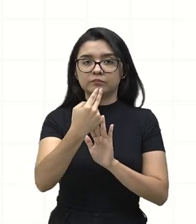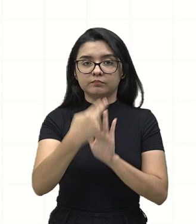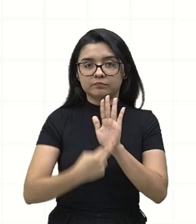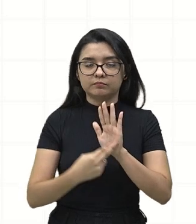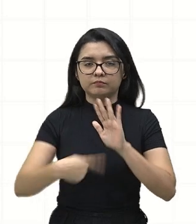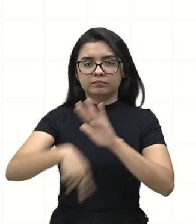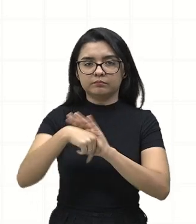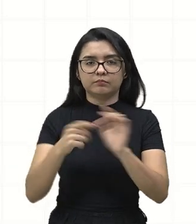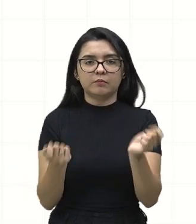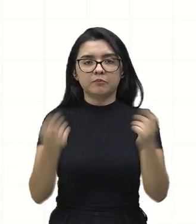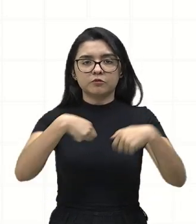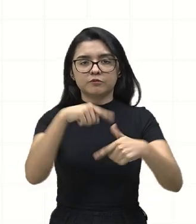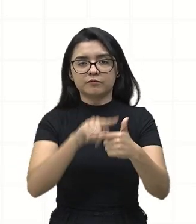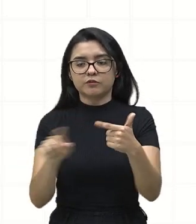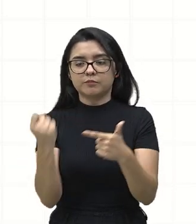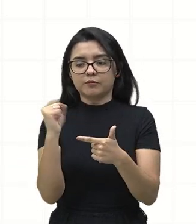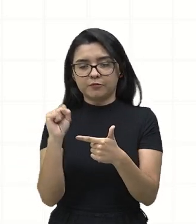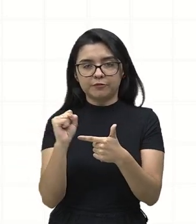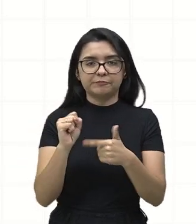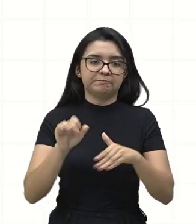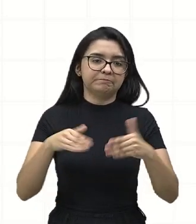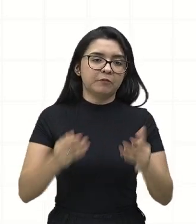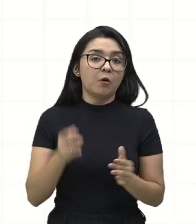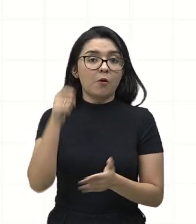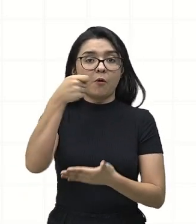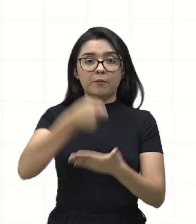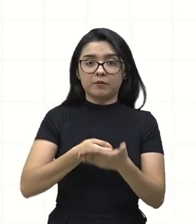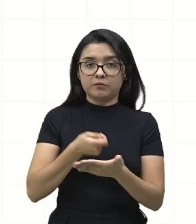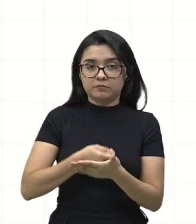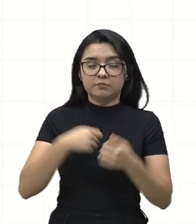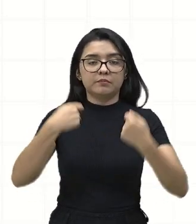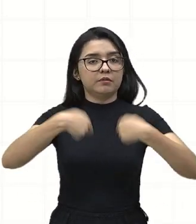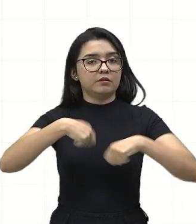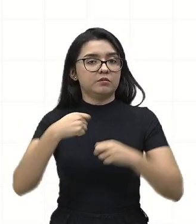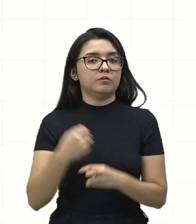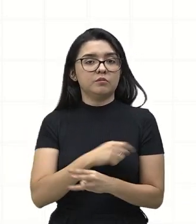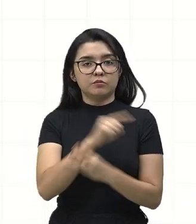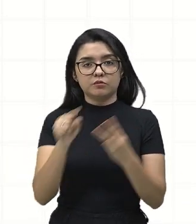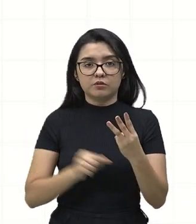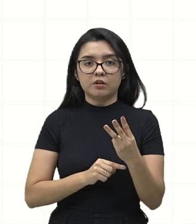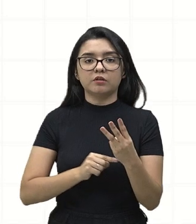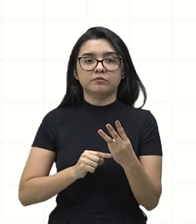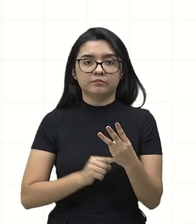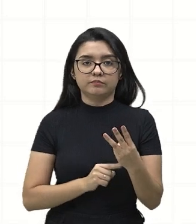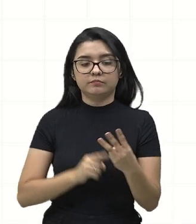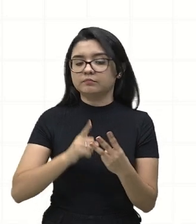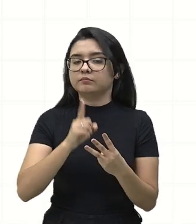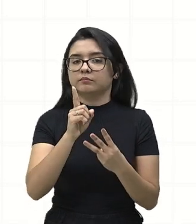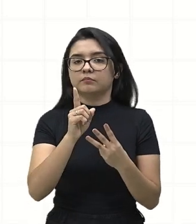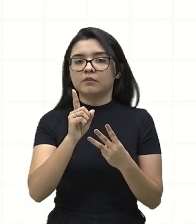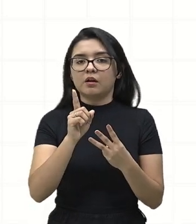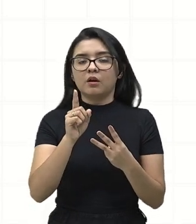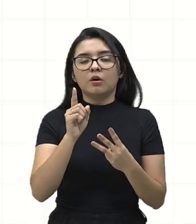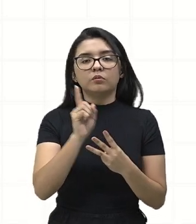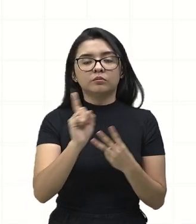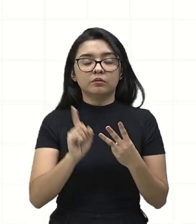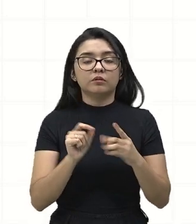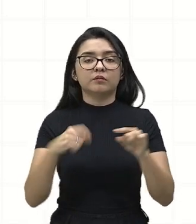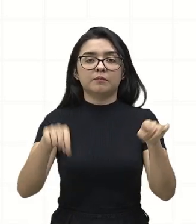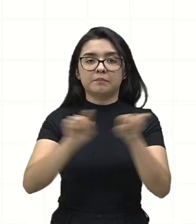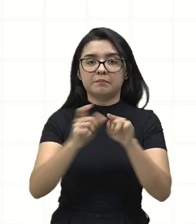ser divisível por 8. Obrigatoriamente, os 3 últimos algarismos têm que ser divisíveis por